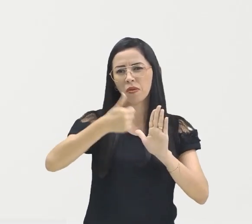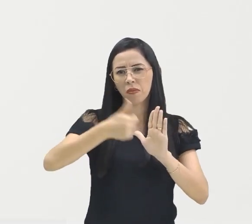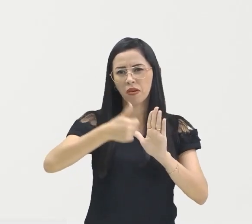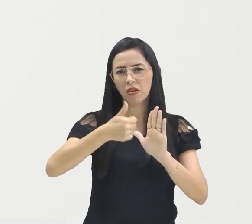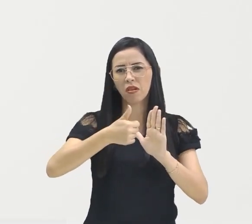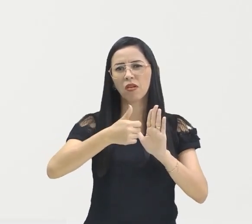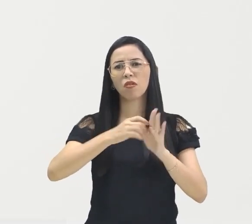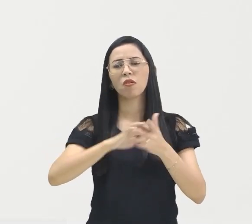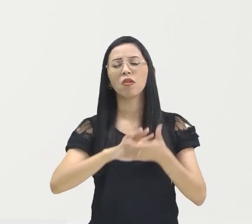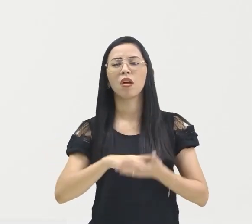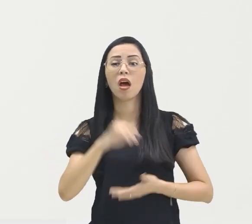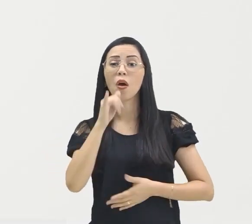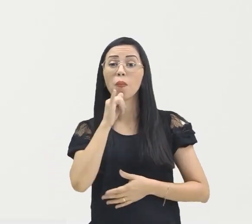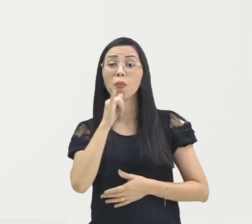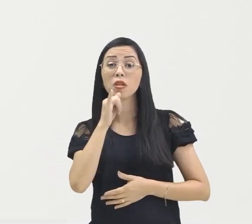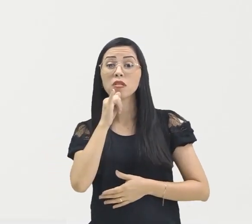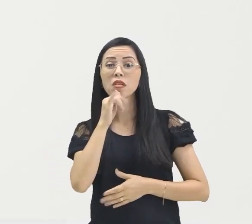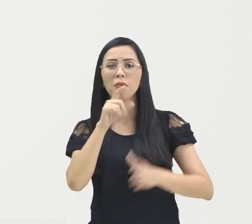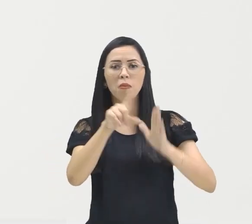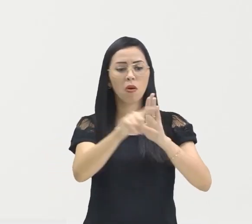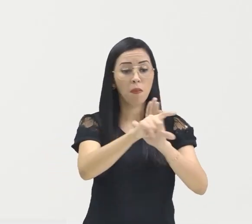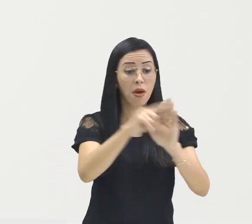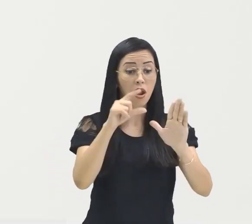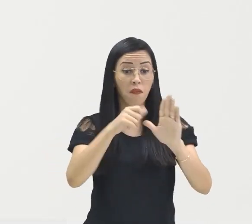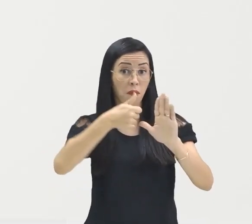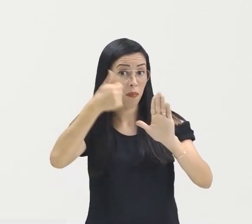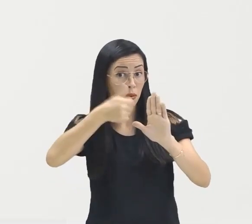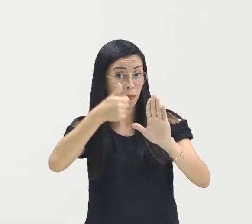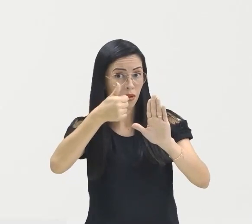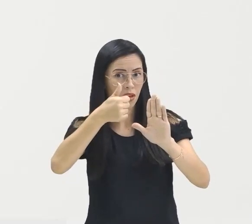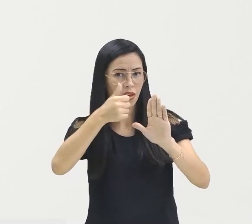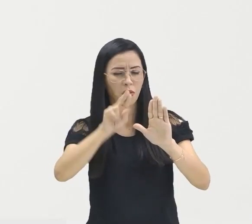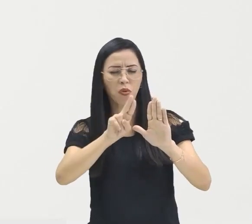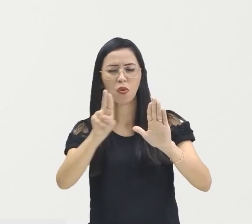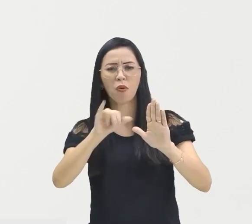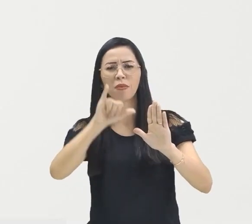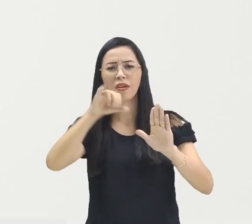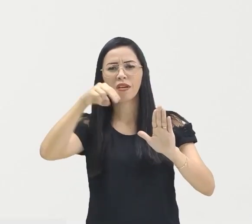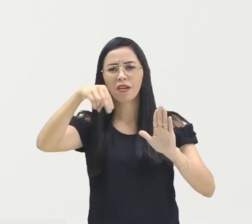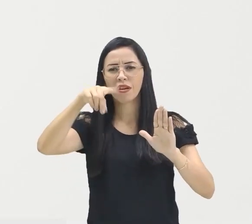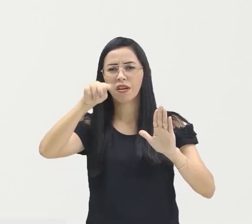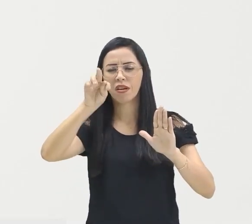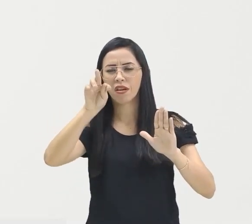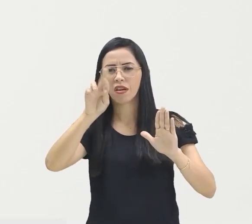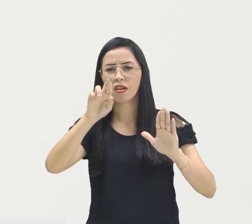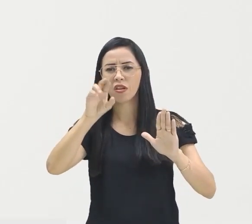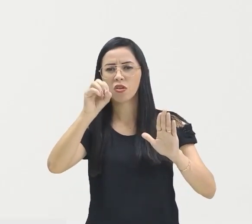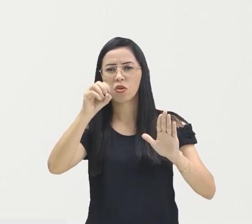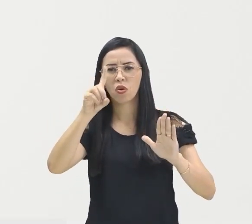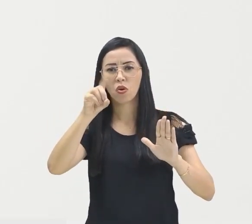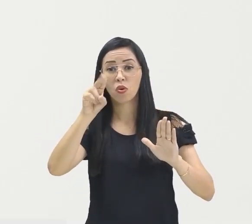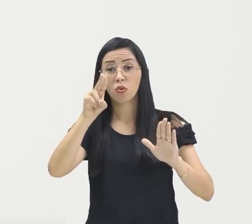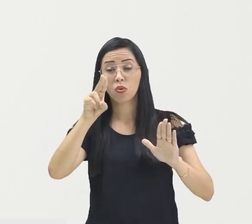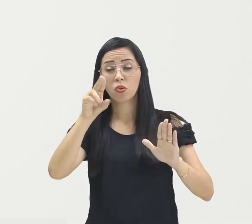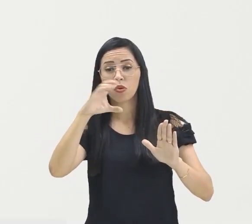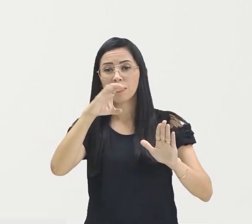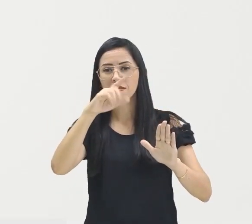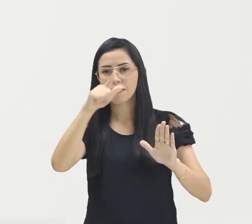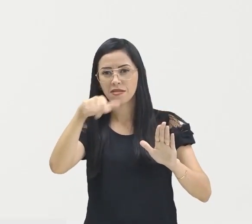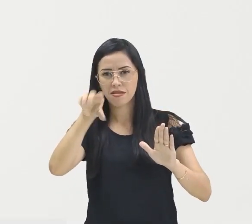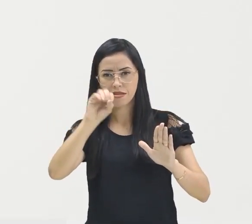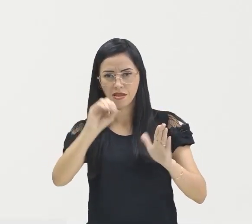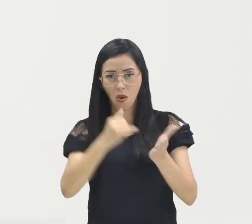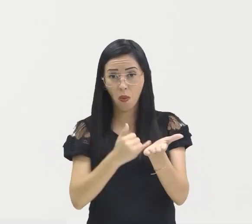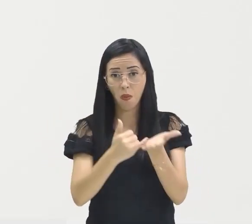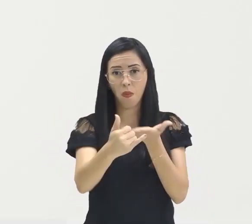se trata de reportagem? Introdução. Vamos para o segundo parágrafo. Agora, o assunto que deve ser desenvolvido